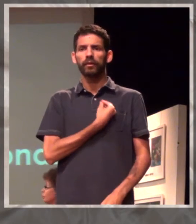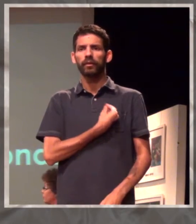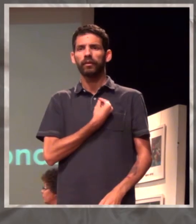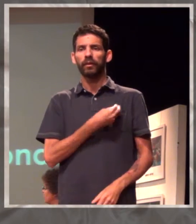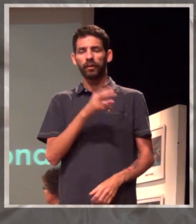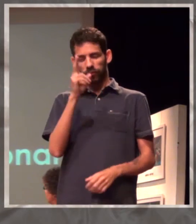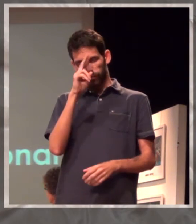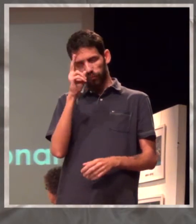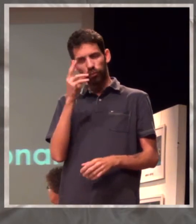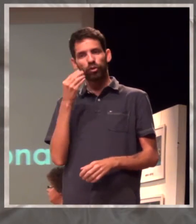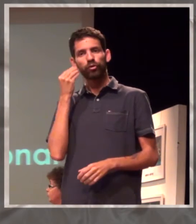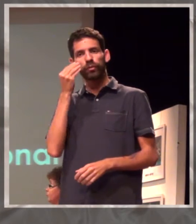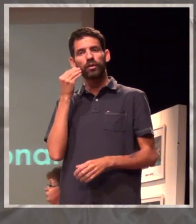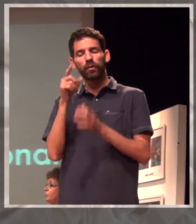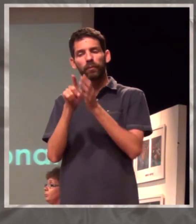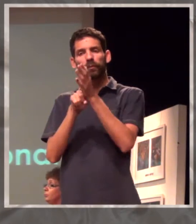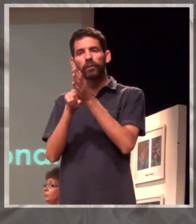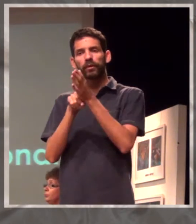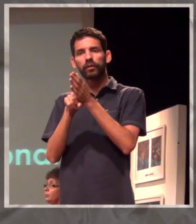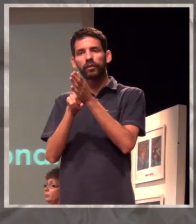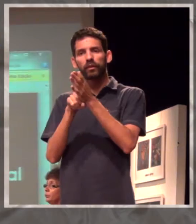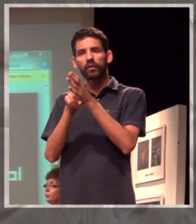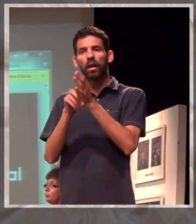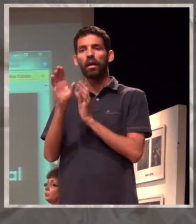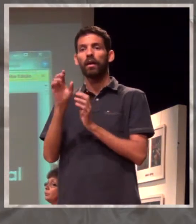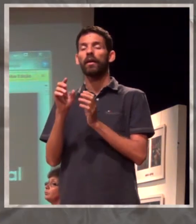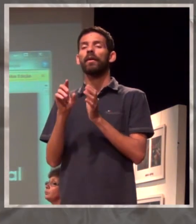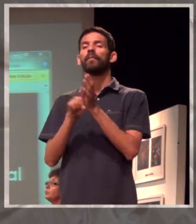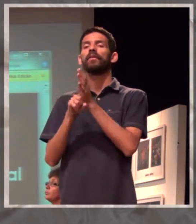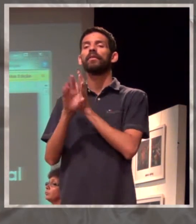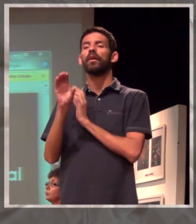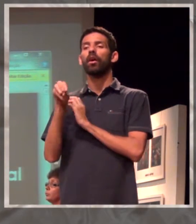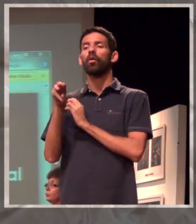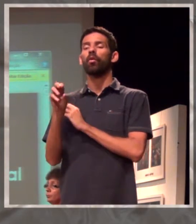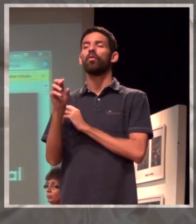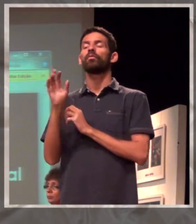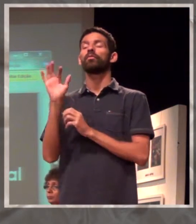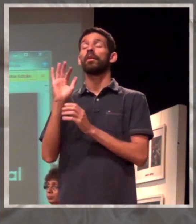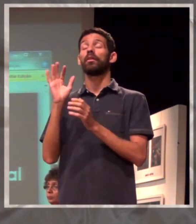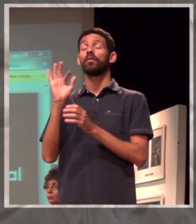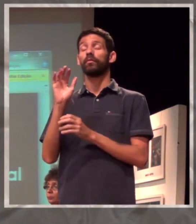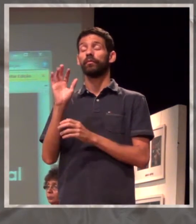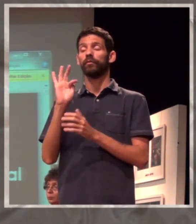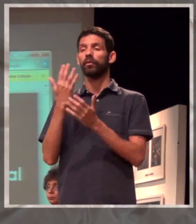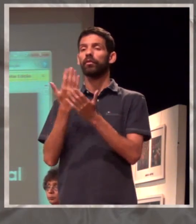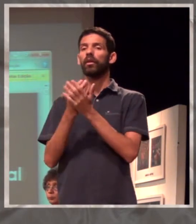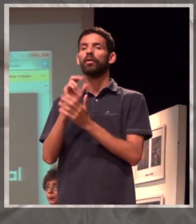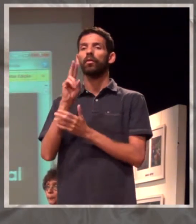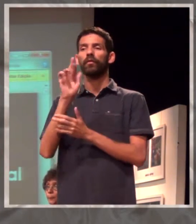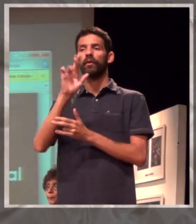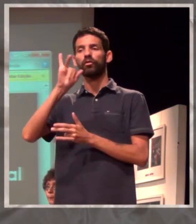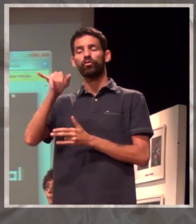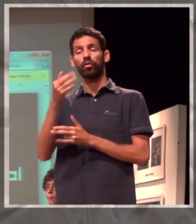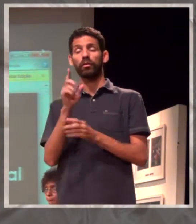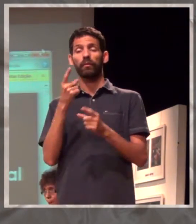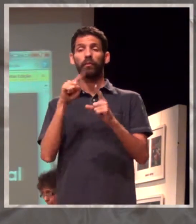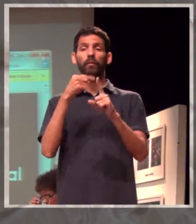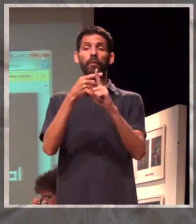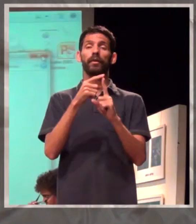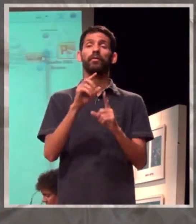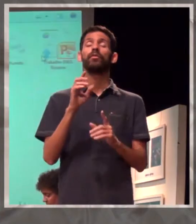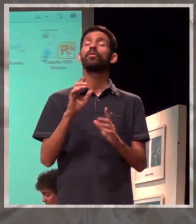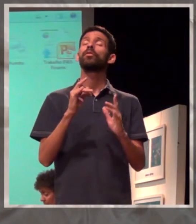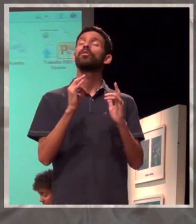o Laboratório de Pesquisar Com, da Universidade Federal Fluminense, e o INES,